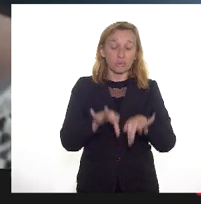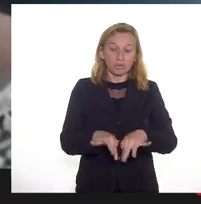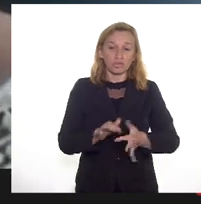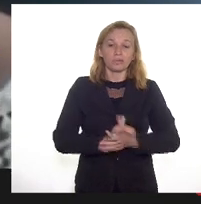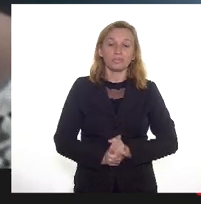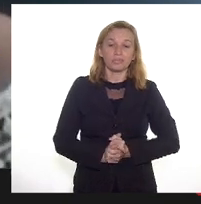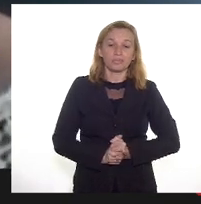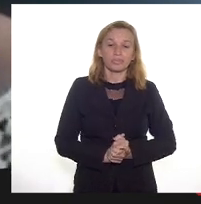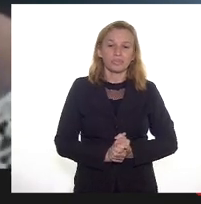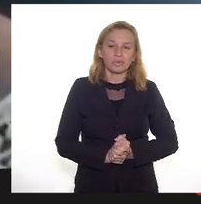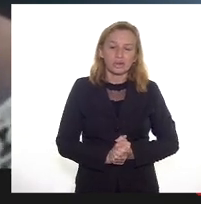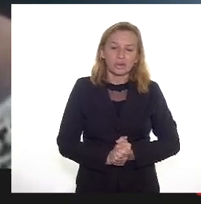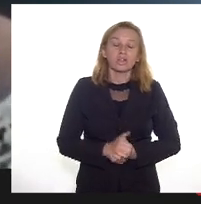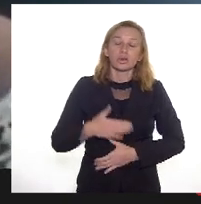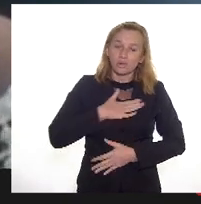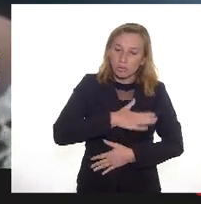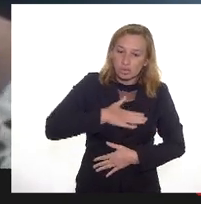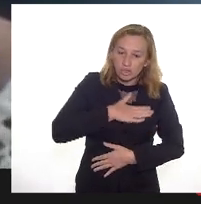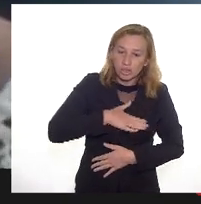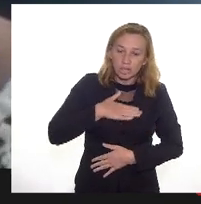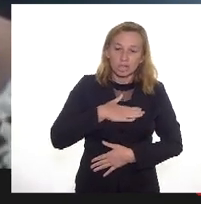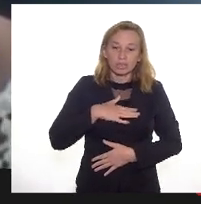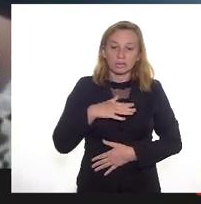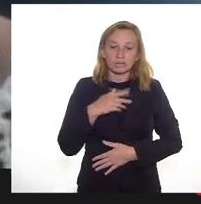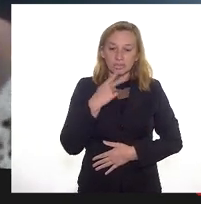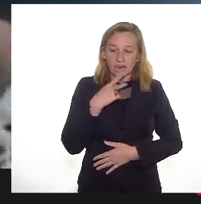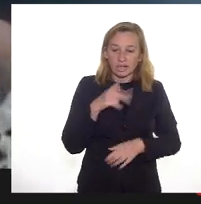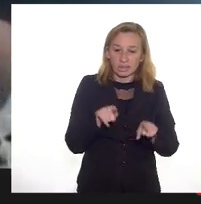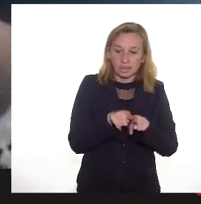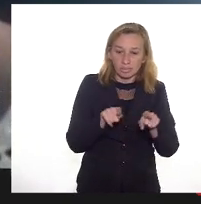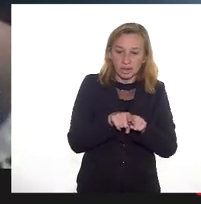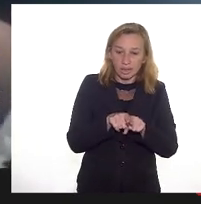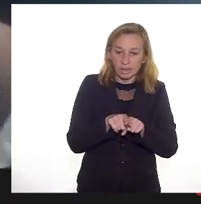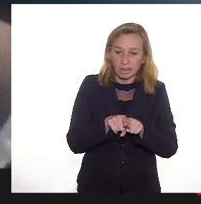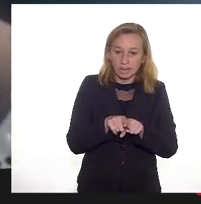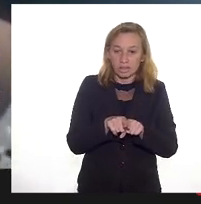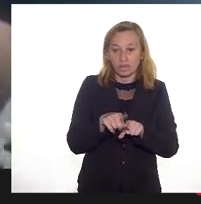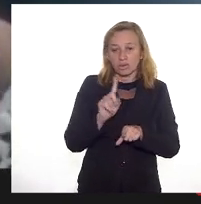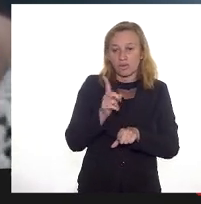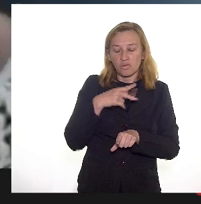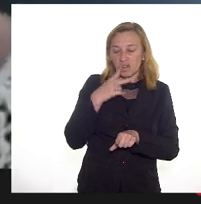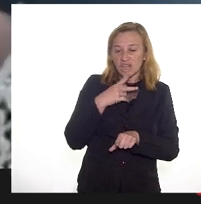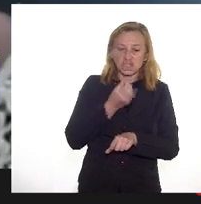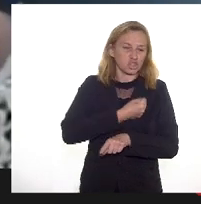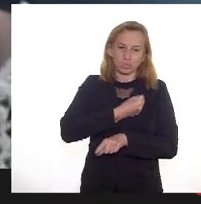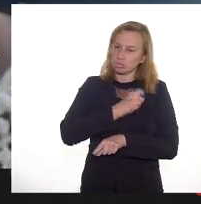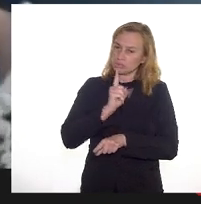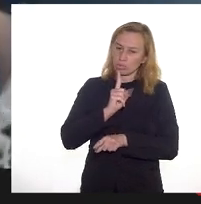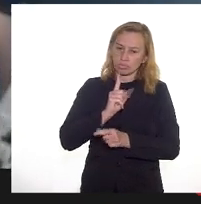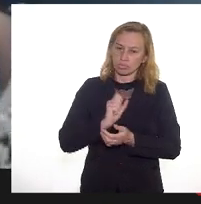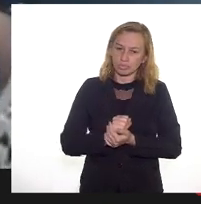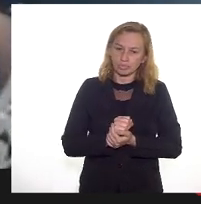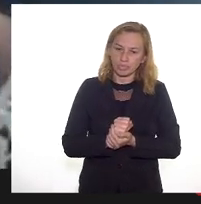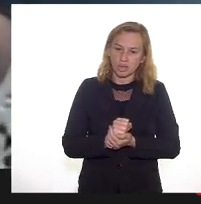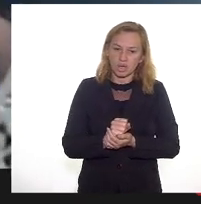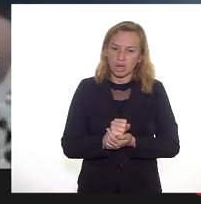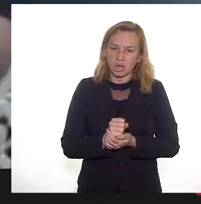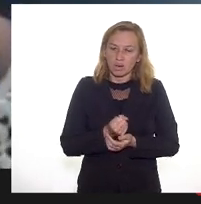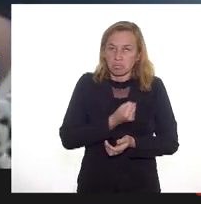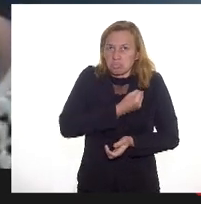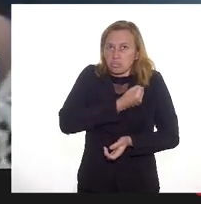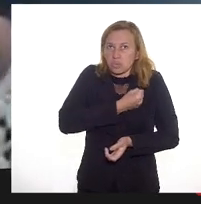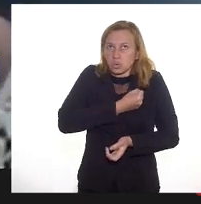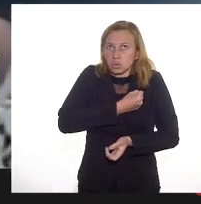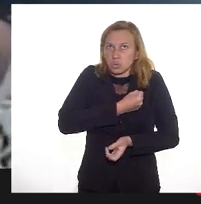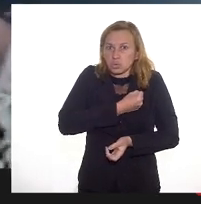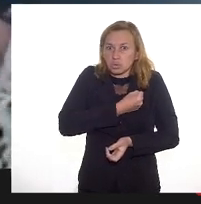né, eu gostaria de chamar a atenção que eu optei por não falar de números aqui. Não porque eles não sejam